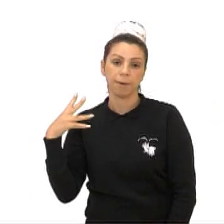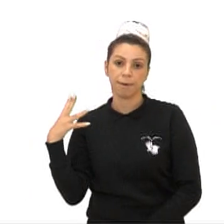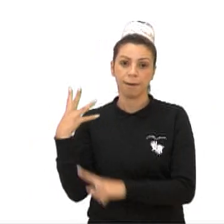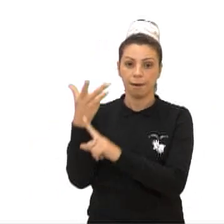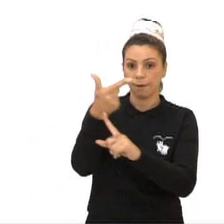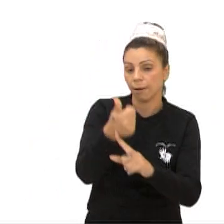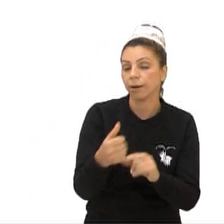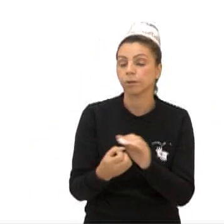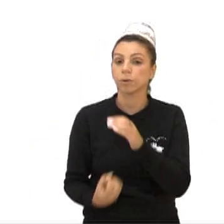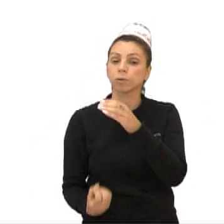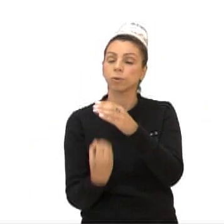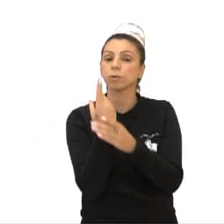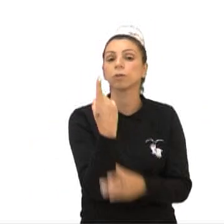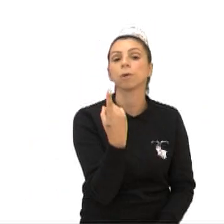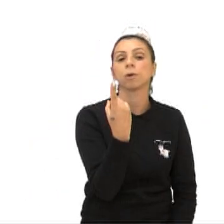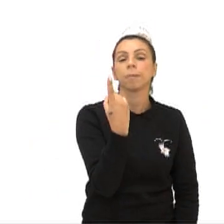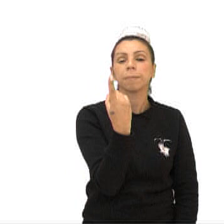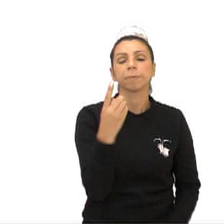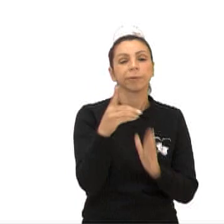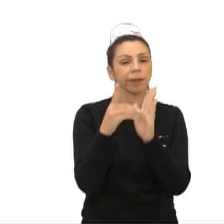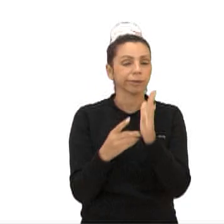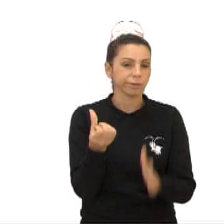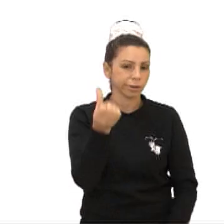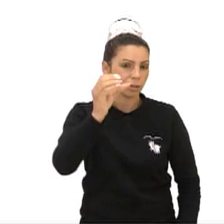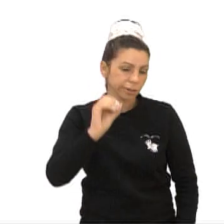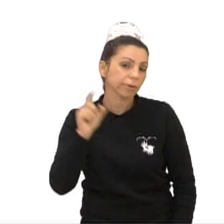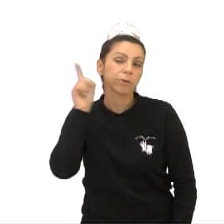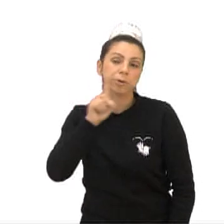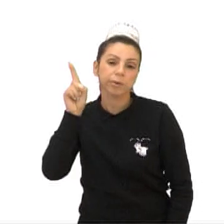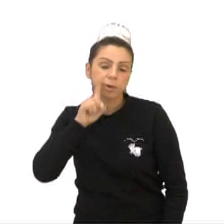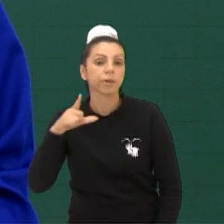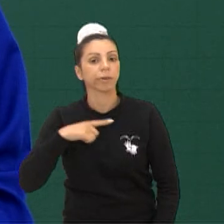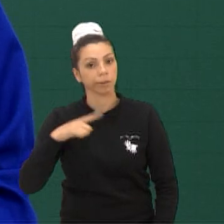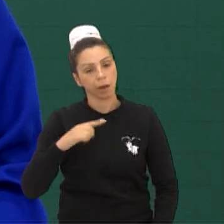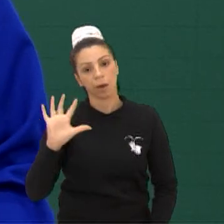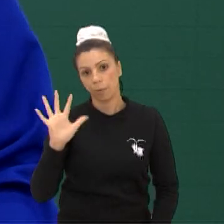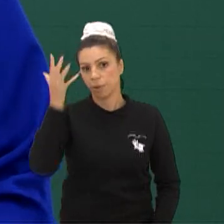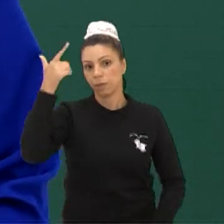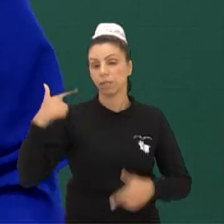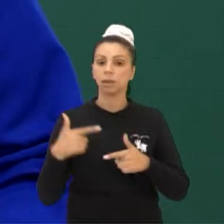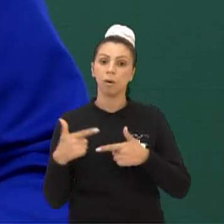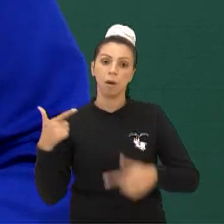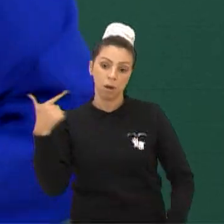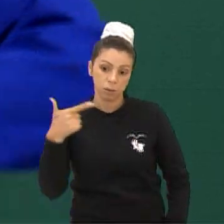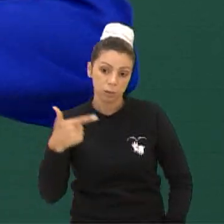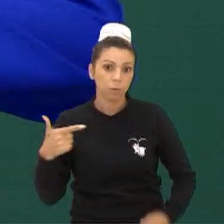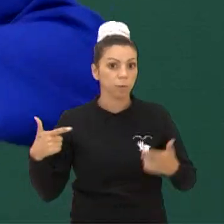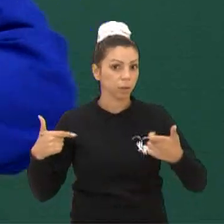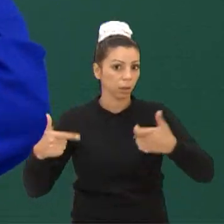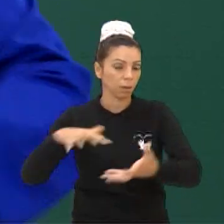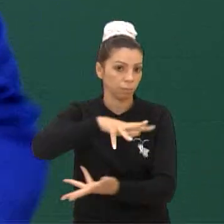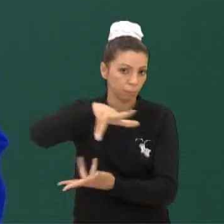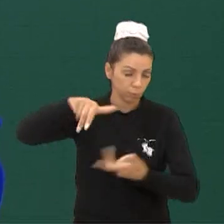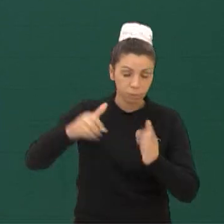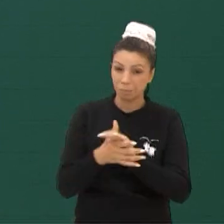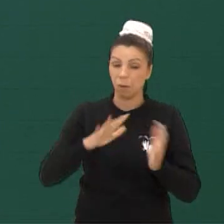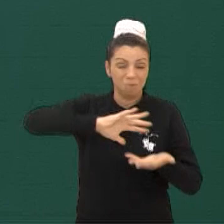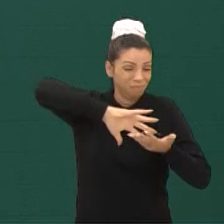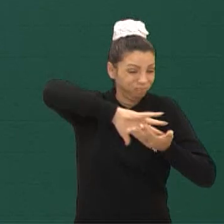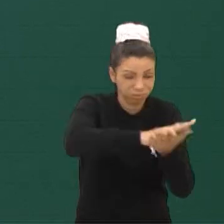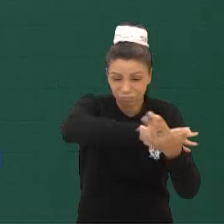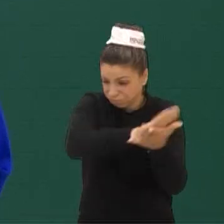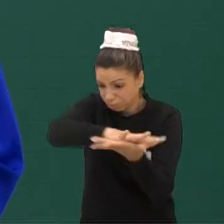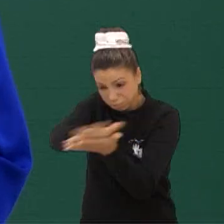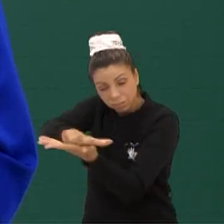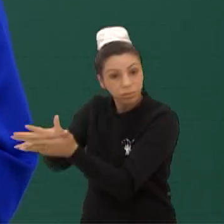uma resposta ao que os Estados Unidos estava passando. Houve uma guerra, a Segunda Guerra Mundial, que foi uma atrocidade